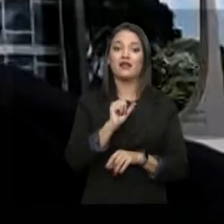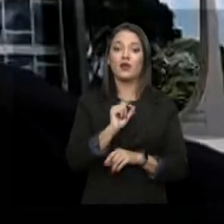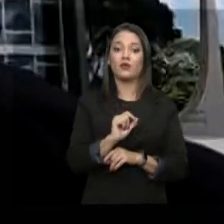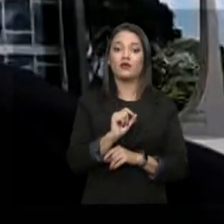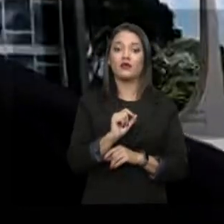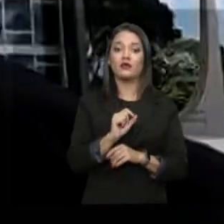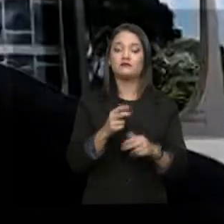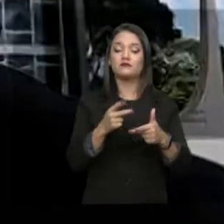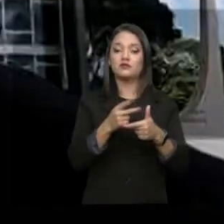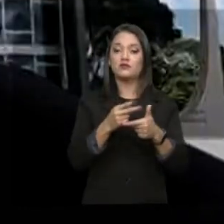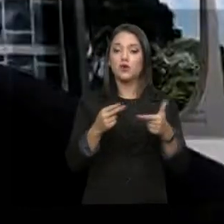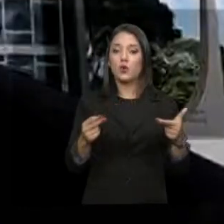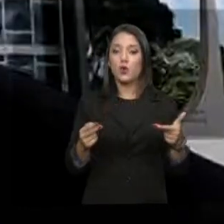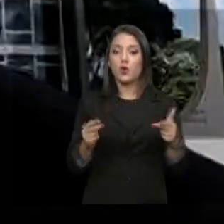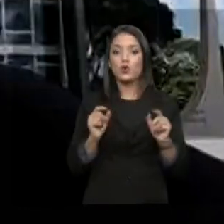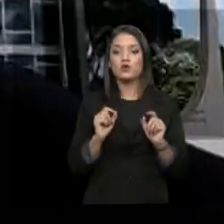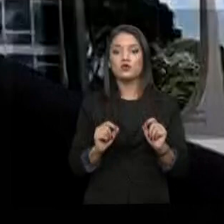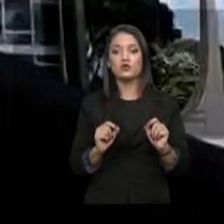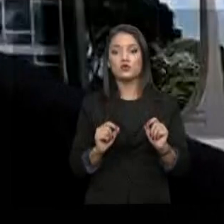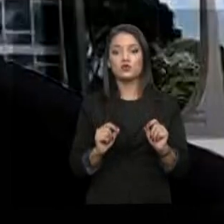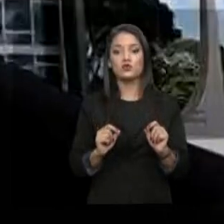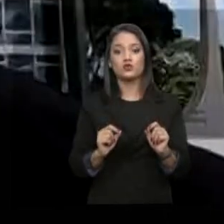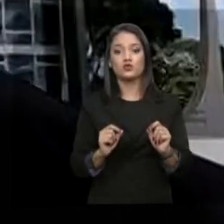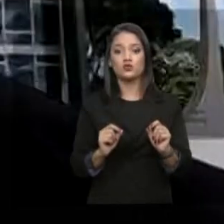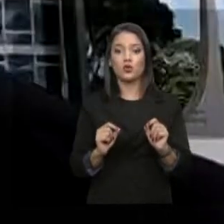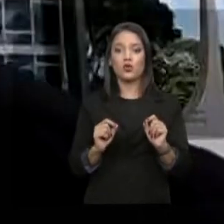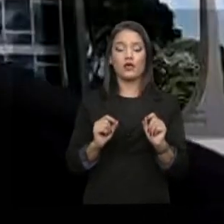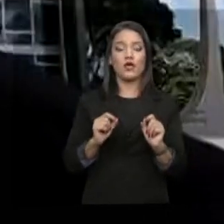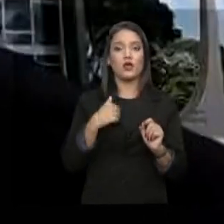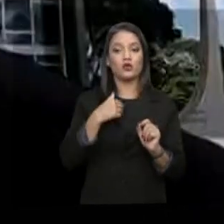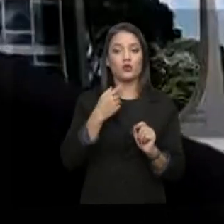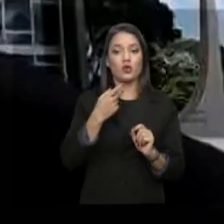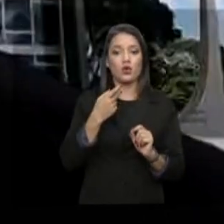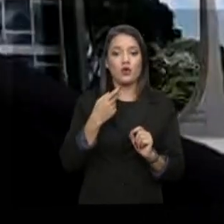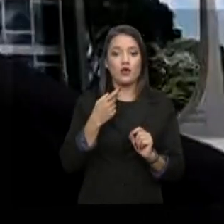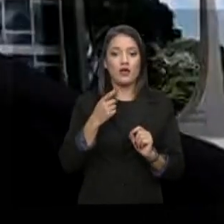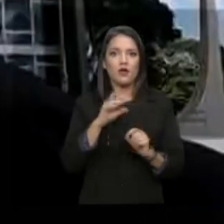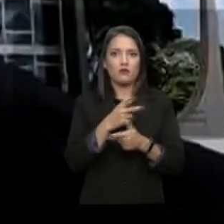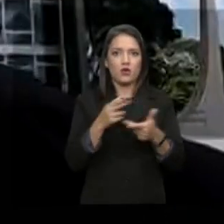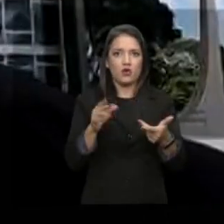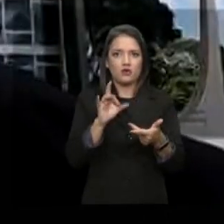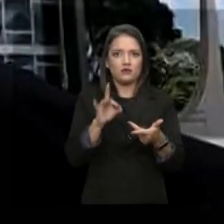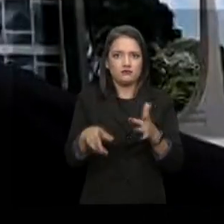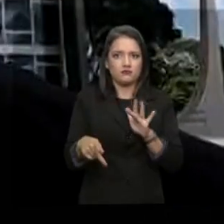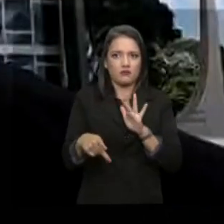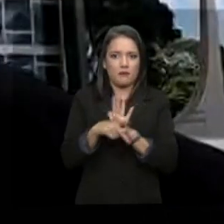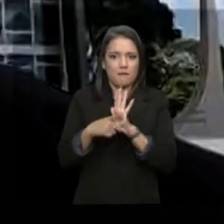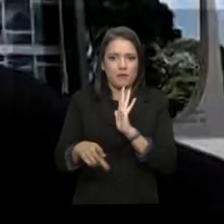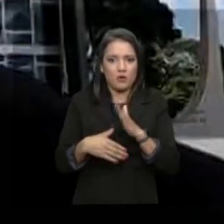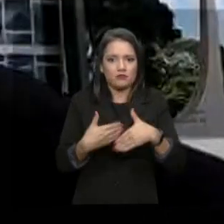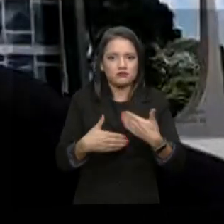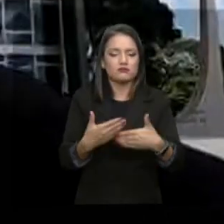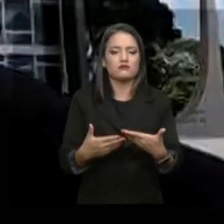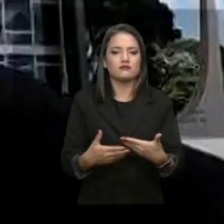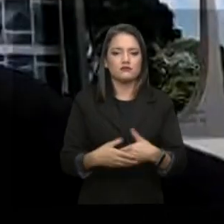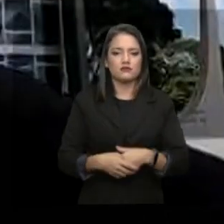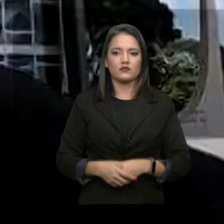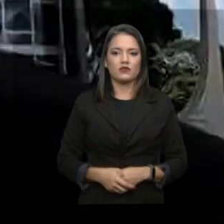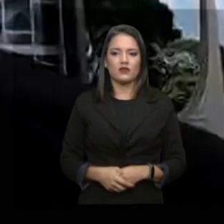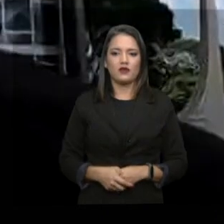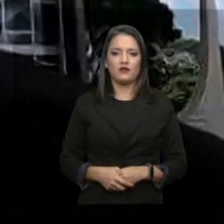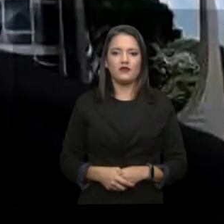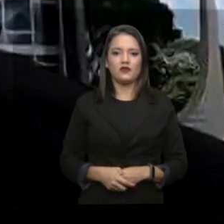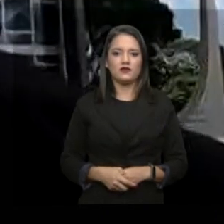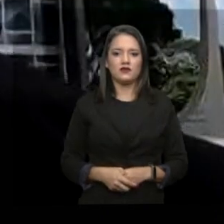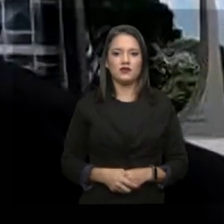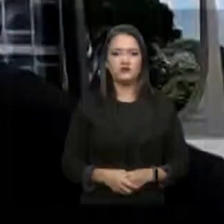requisitos extrínsecos, do cabimento de uma rescisória. Eu estou tratando de um requisito intrínseco. Além do